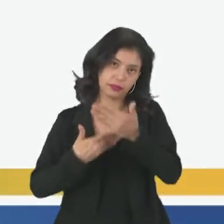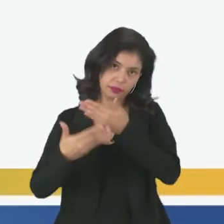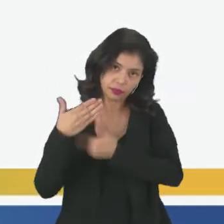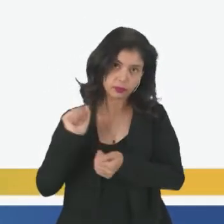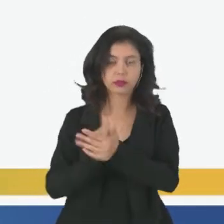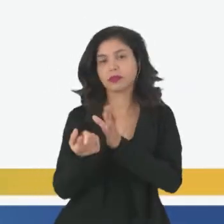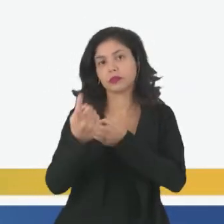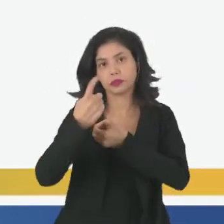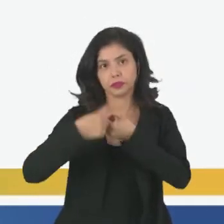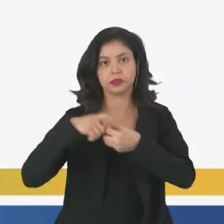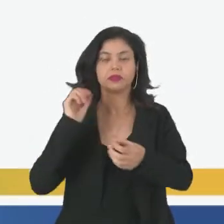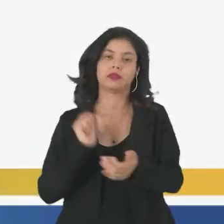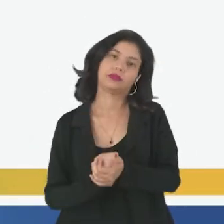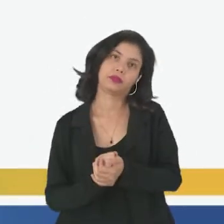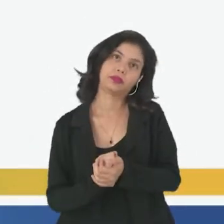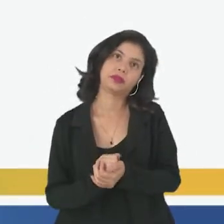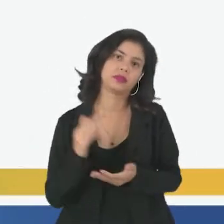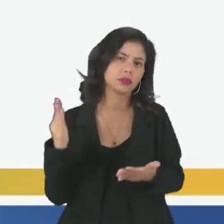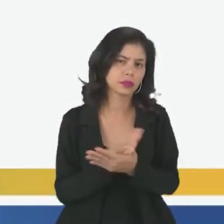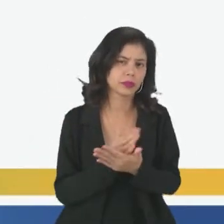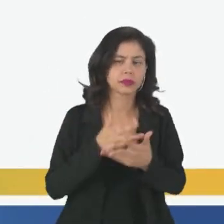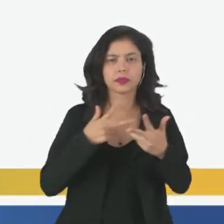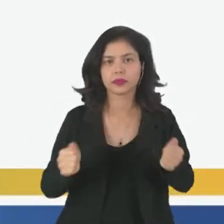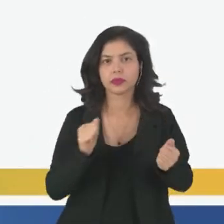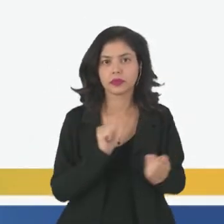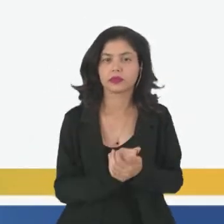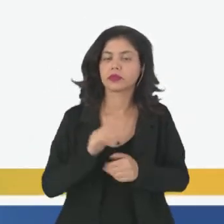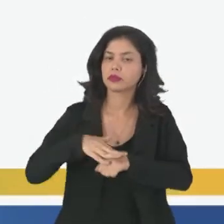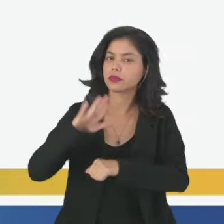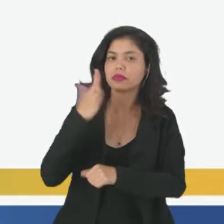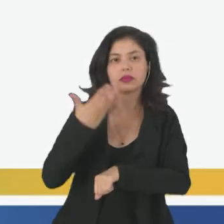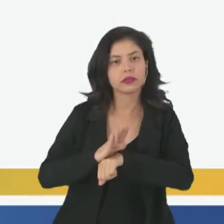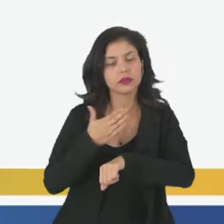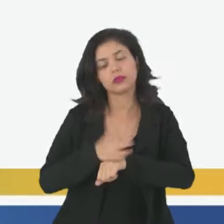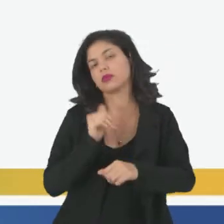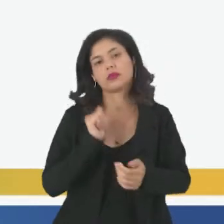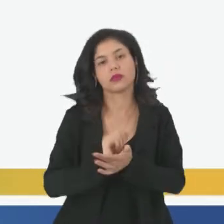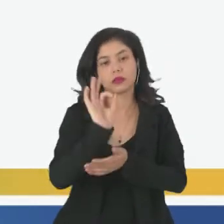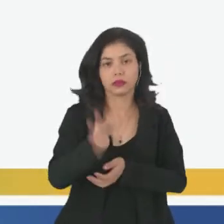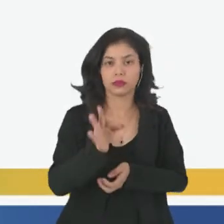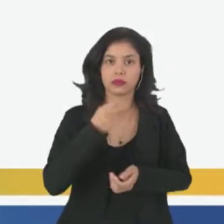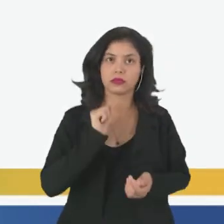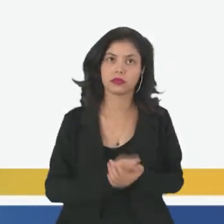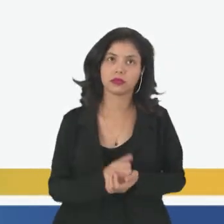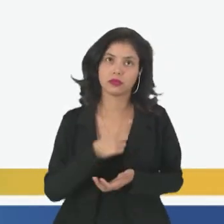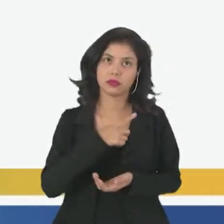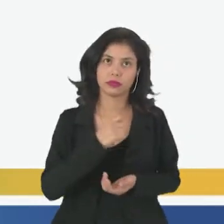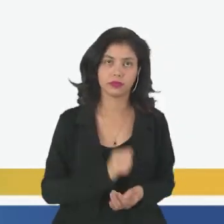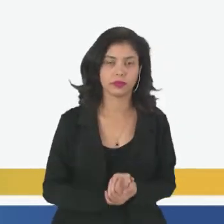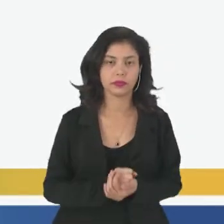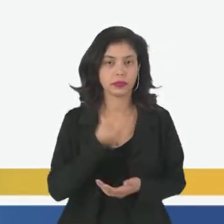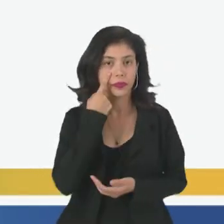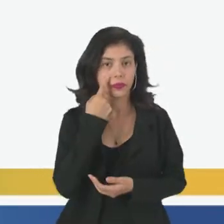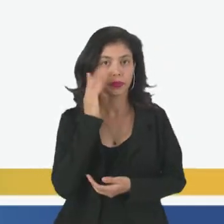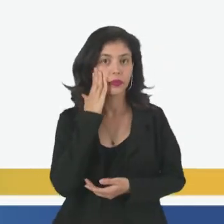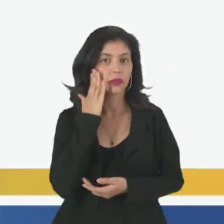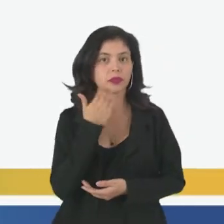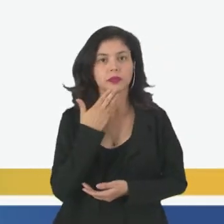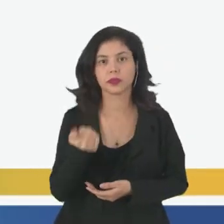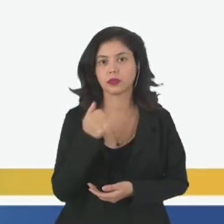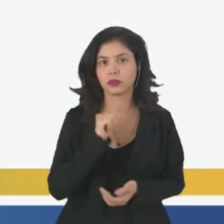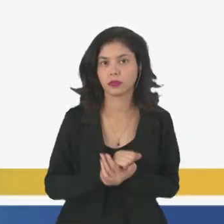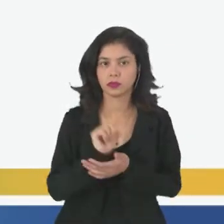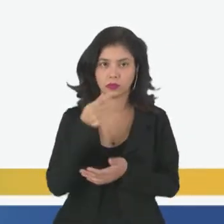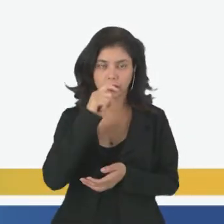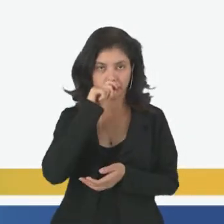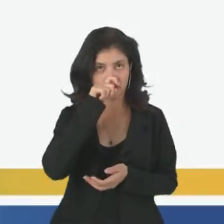de voltar a algo que não é mais a prática certa a ser exercida. Então, vamos entender um pouquinho desses